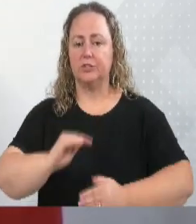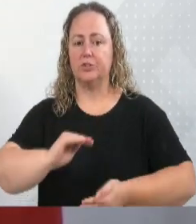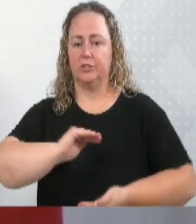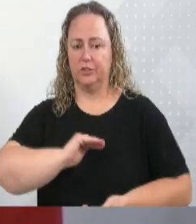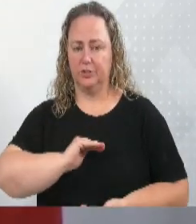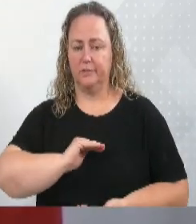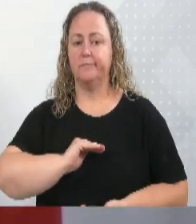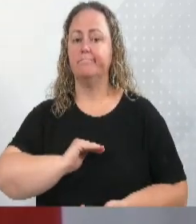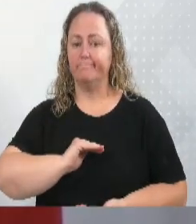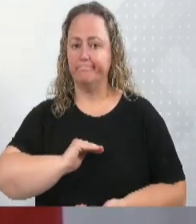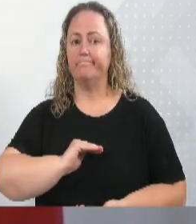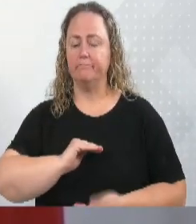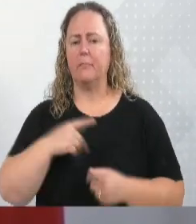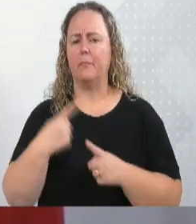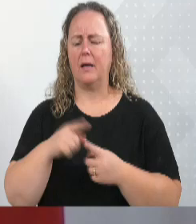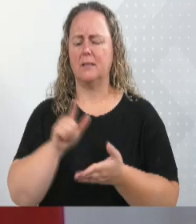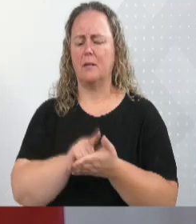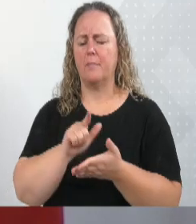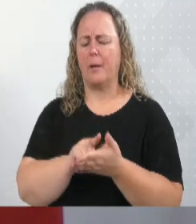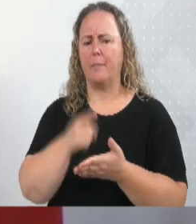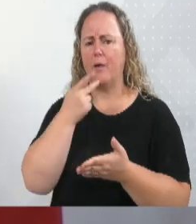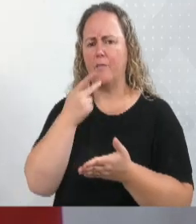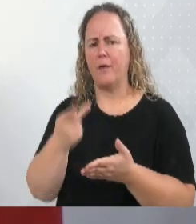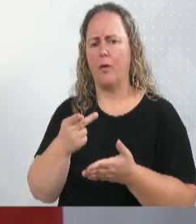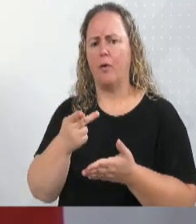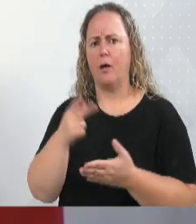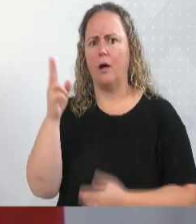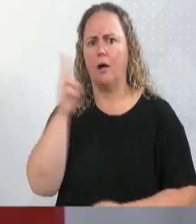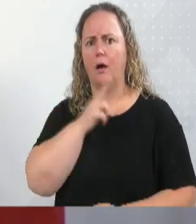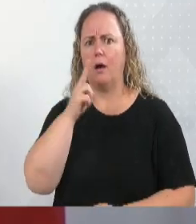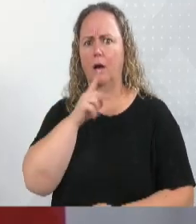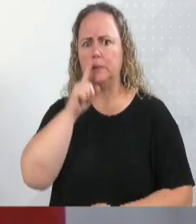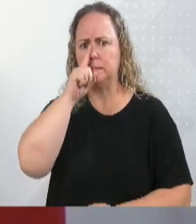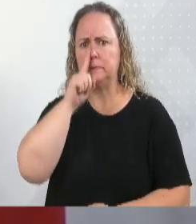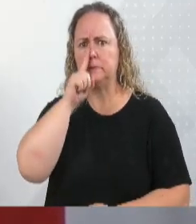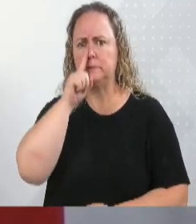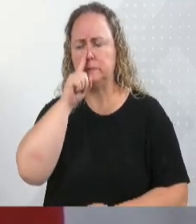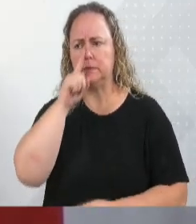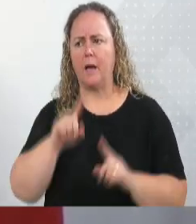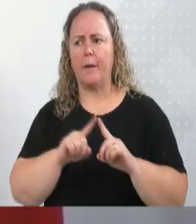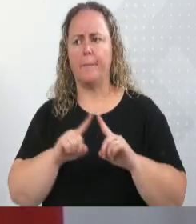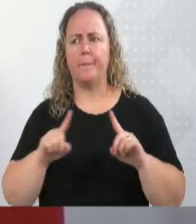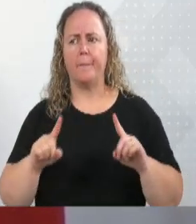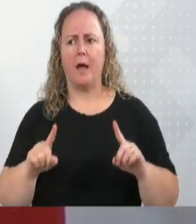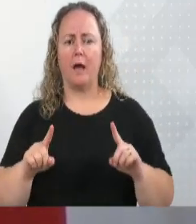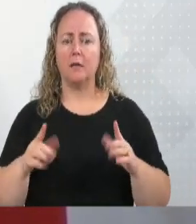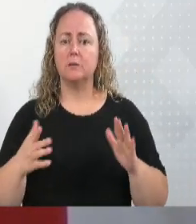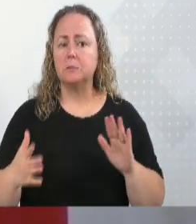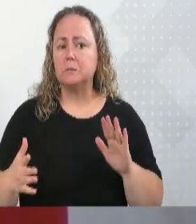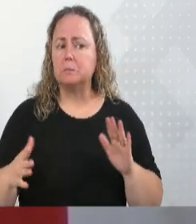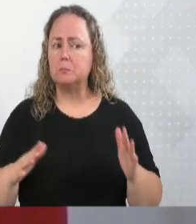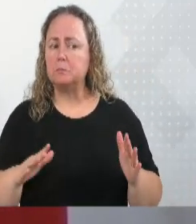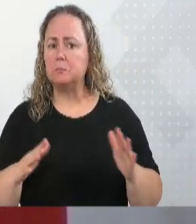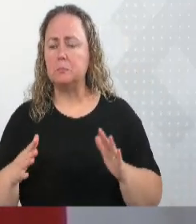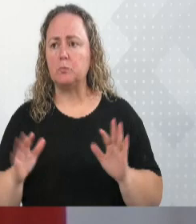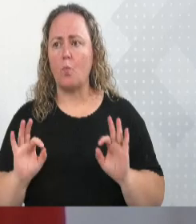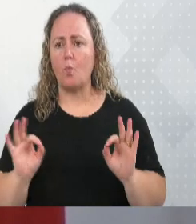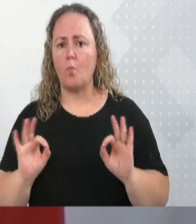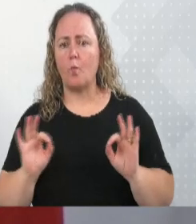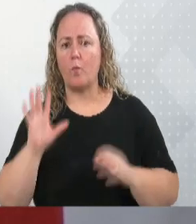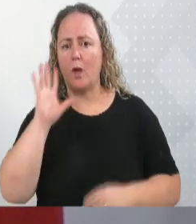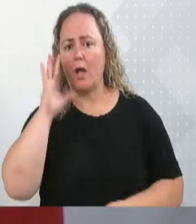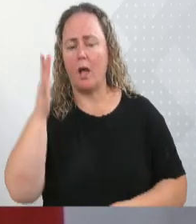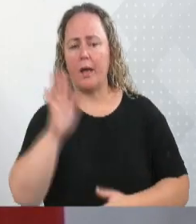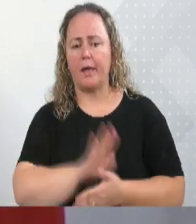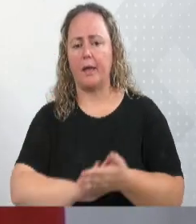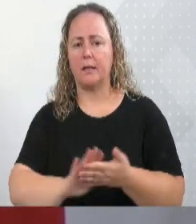pedestres, cujo laudo apontou risco iminente à vida das pessoas e, aparentemente, pelo menos no curto prazo, nenhuma providência